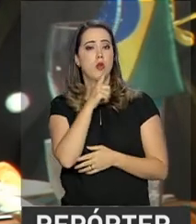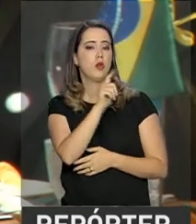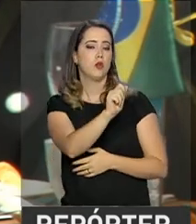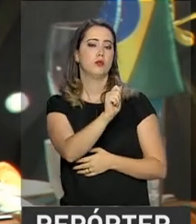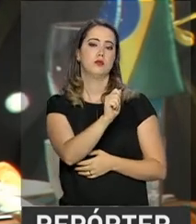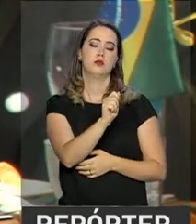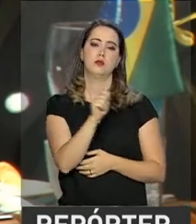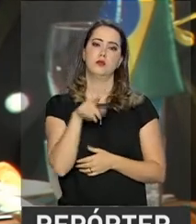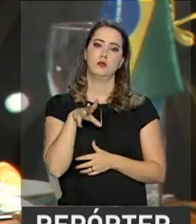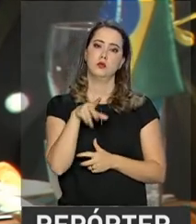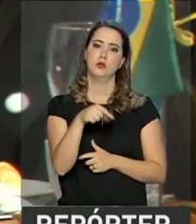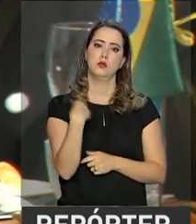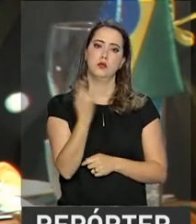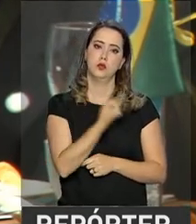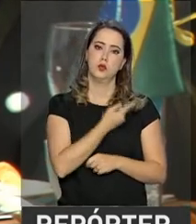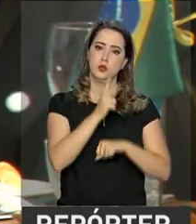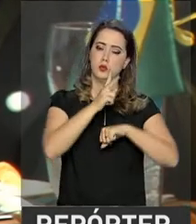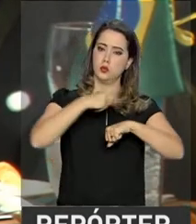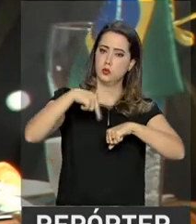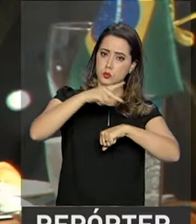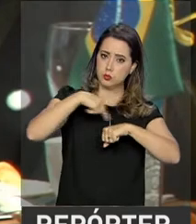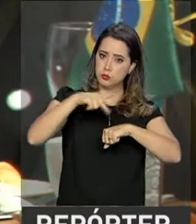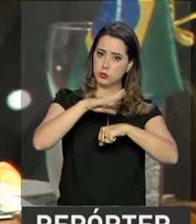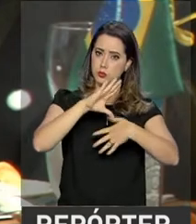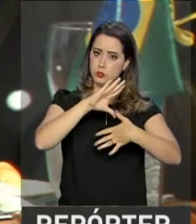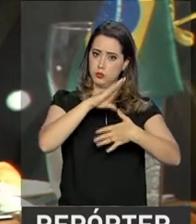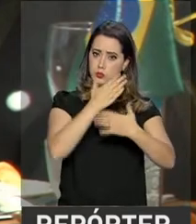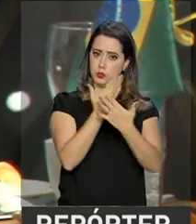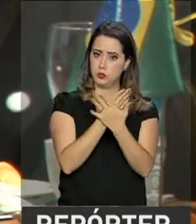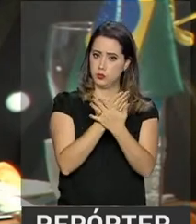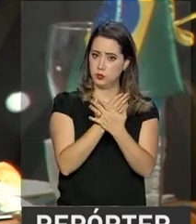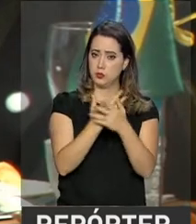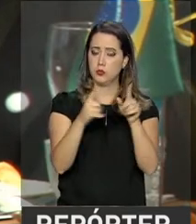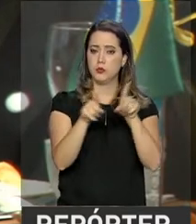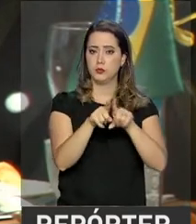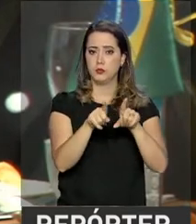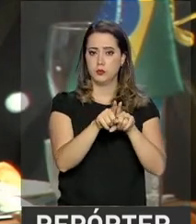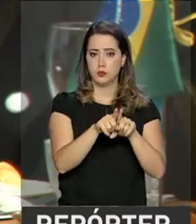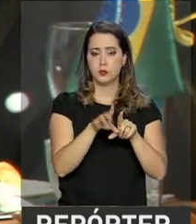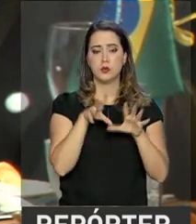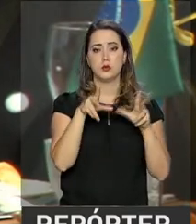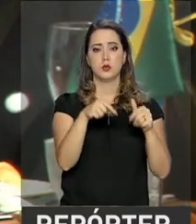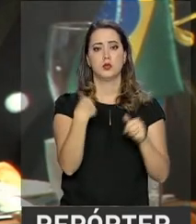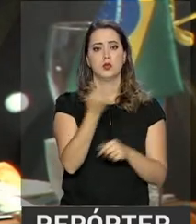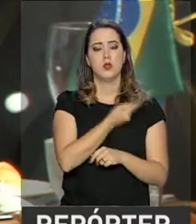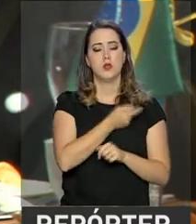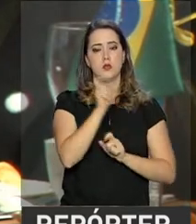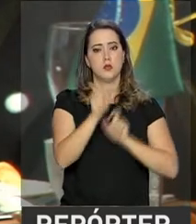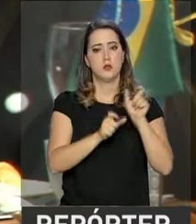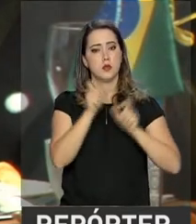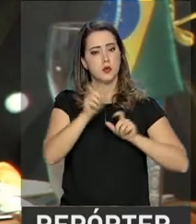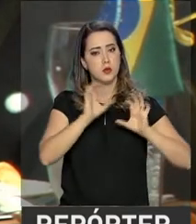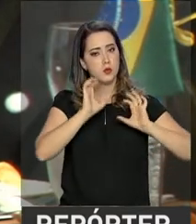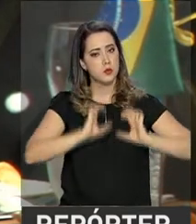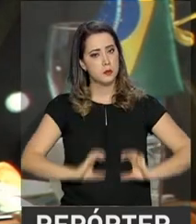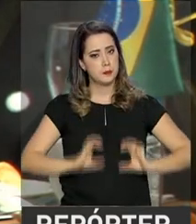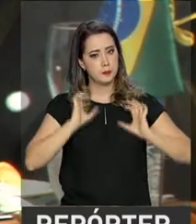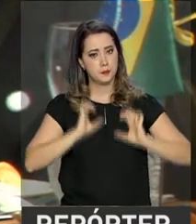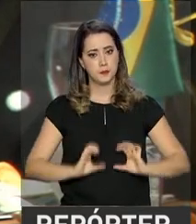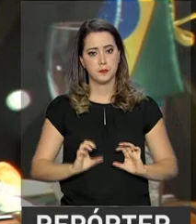a todos os nossos países e particularmente a todos os nossos cidadãos